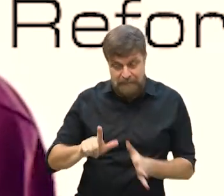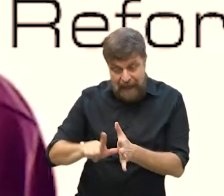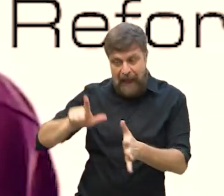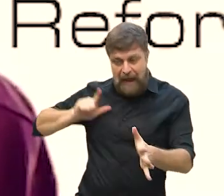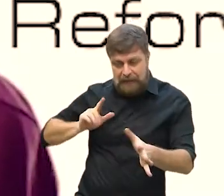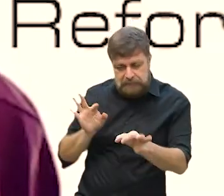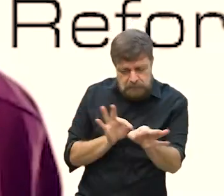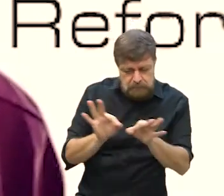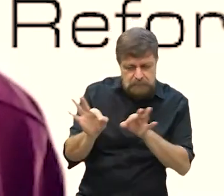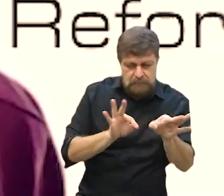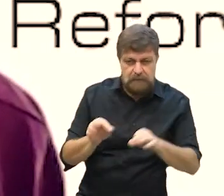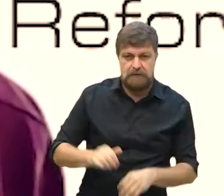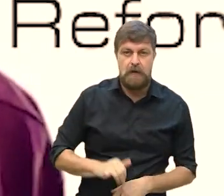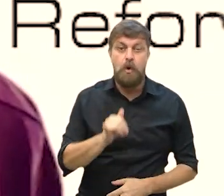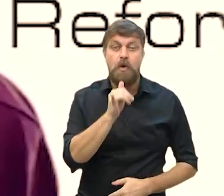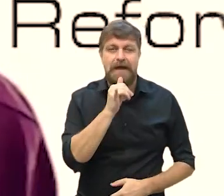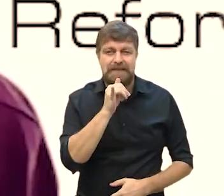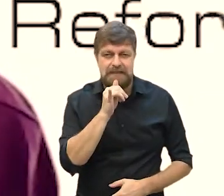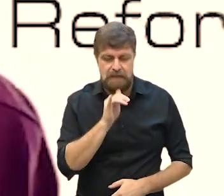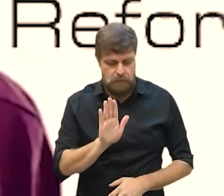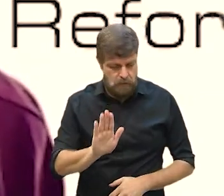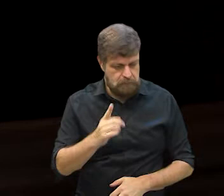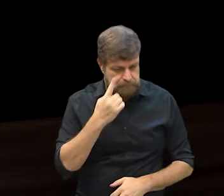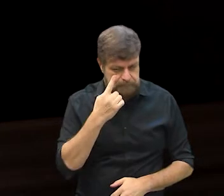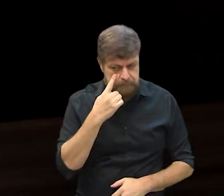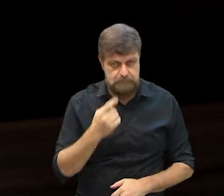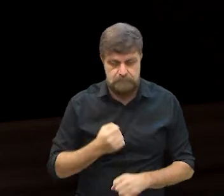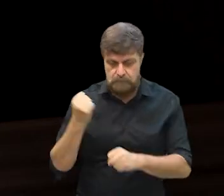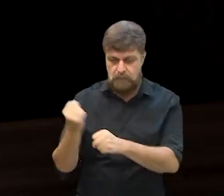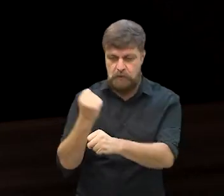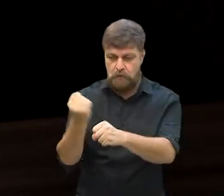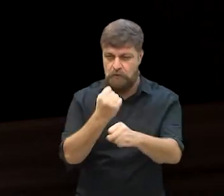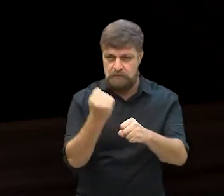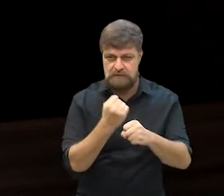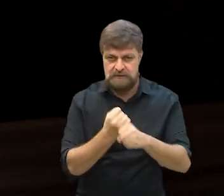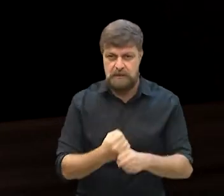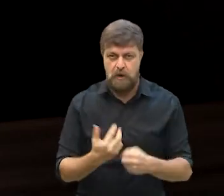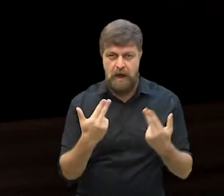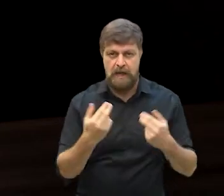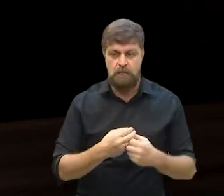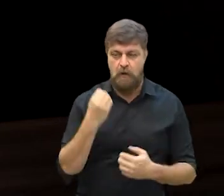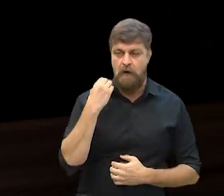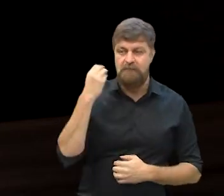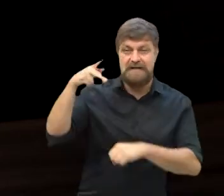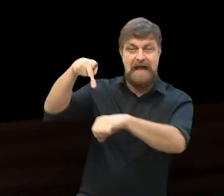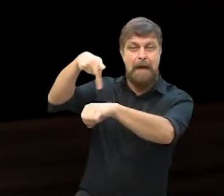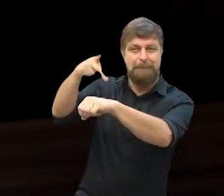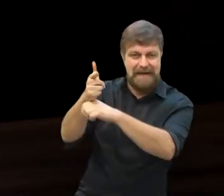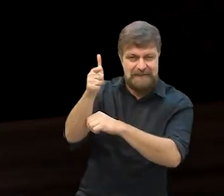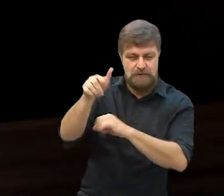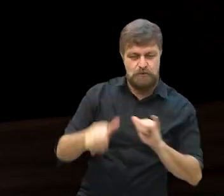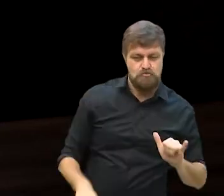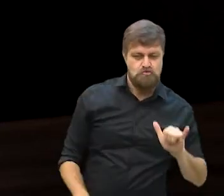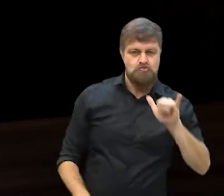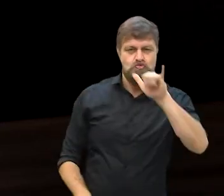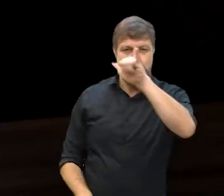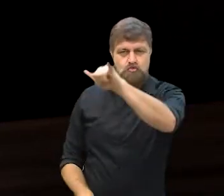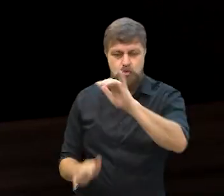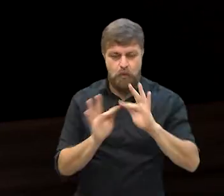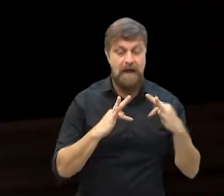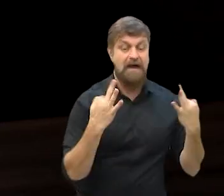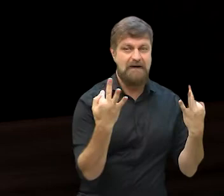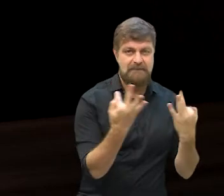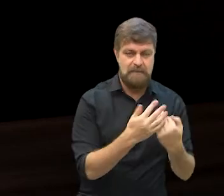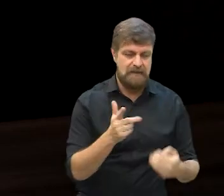ser exceção. Eu Tá. até dou um exemplo, né? Construção é que nem uma viagem para o exterior. Você vai viajar, a família vai viajar